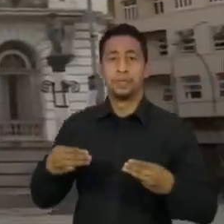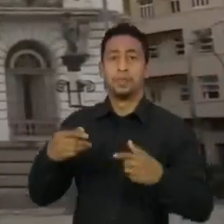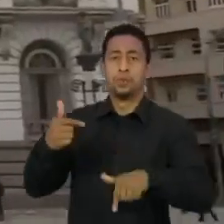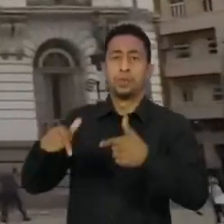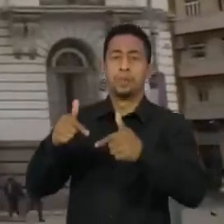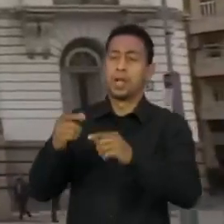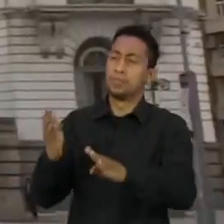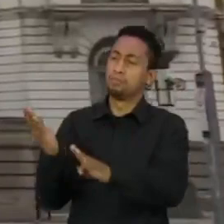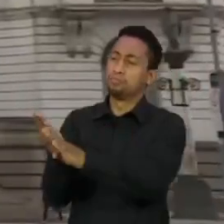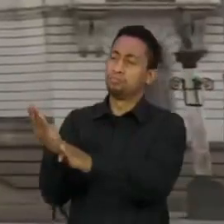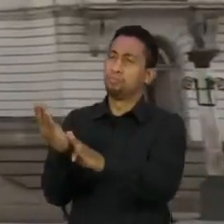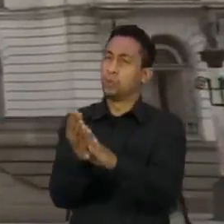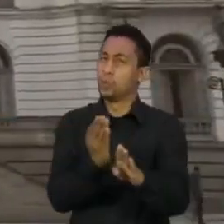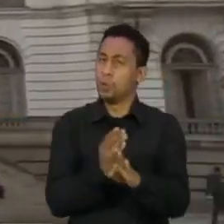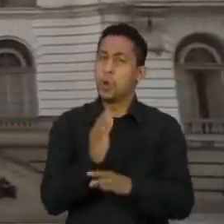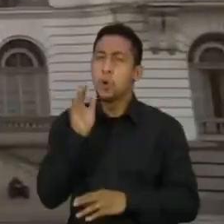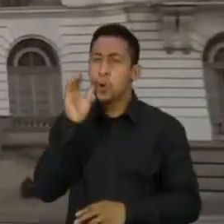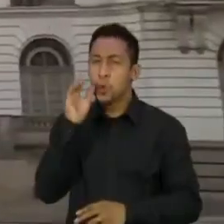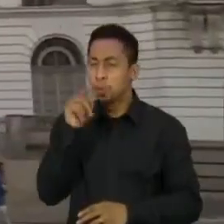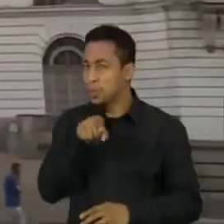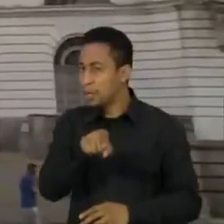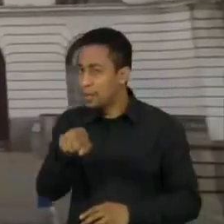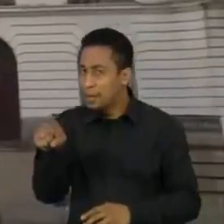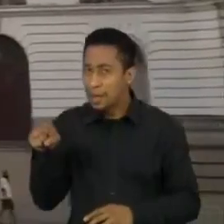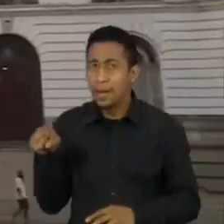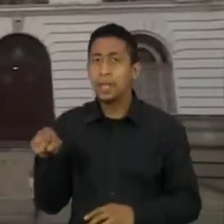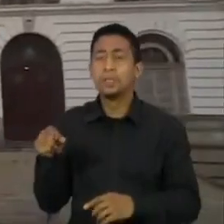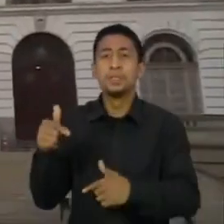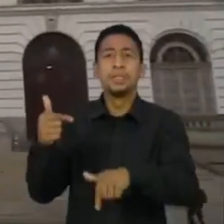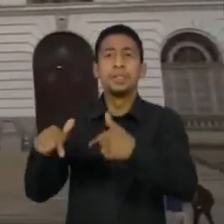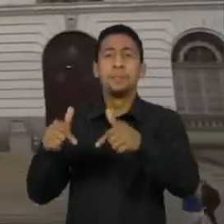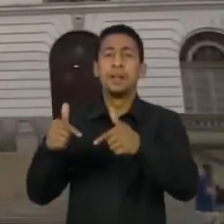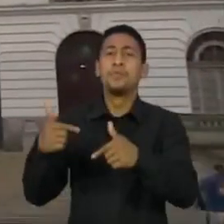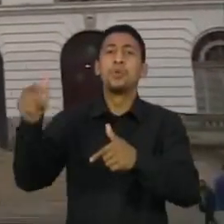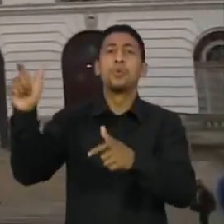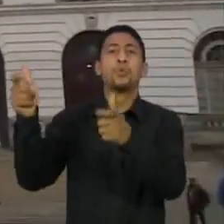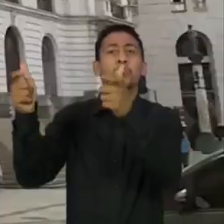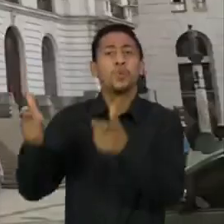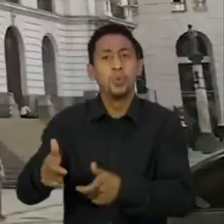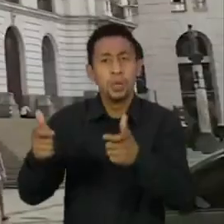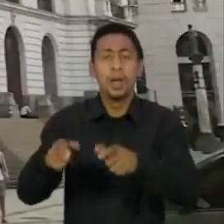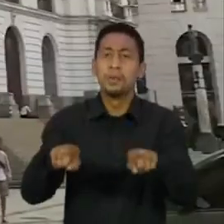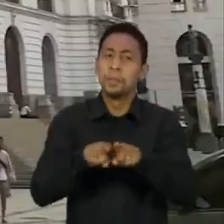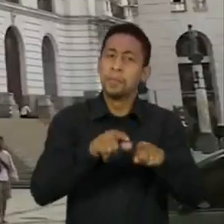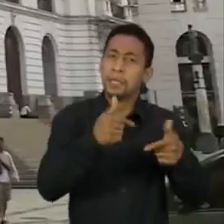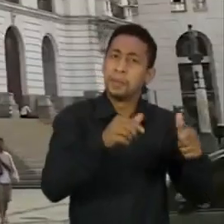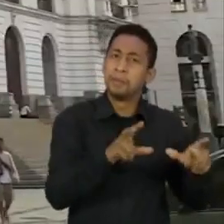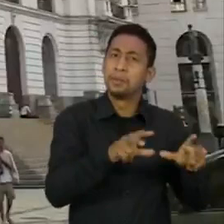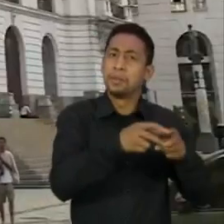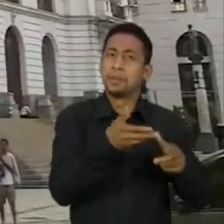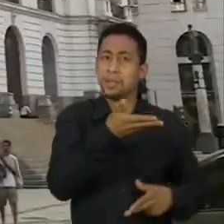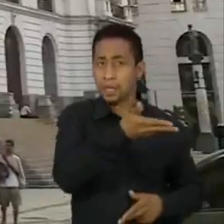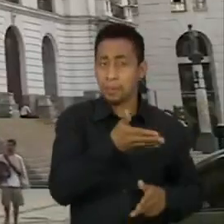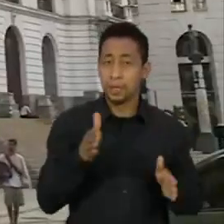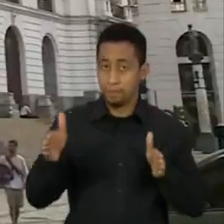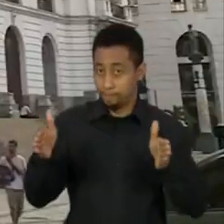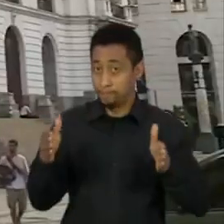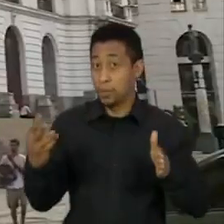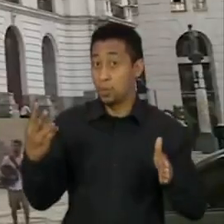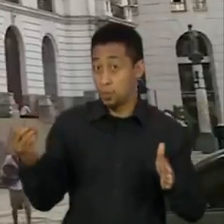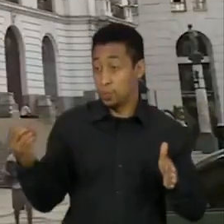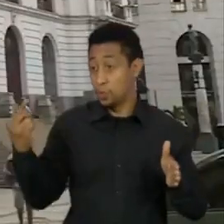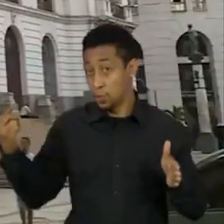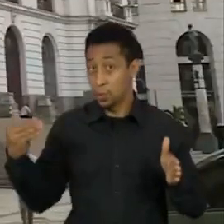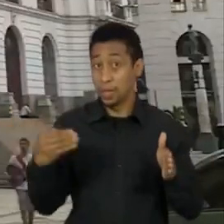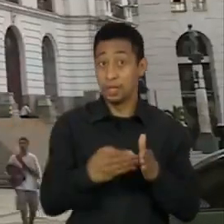Descobriram que parte desses funcionários tinham empregos Paralelos aos da Câmara Municipal entre os anos de 2001